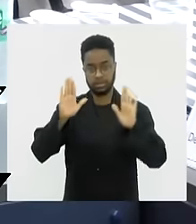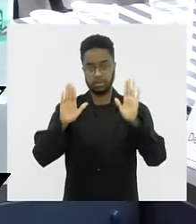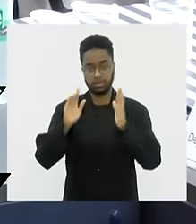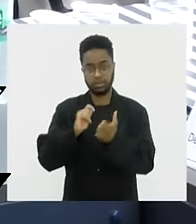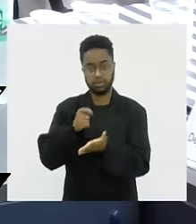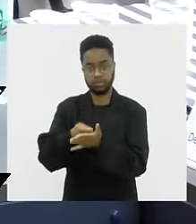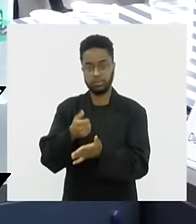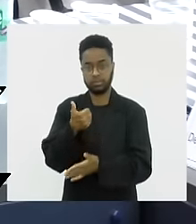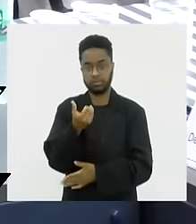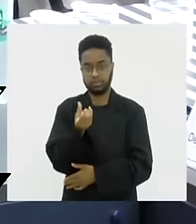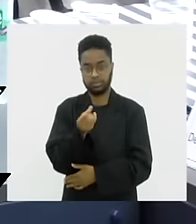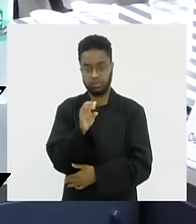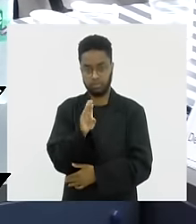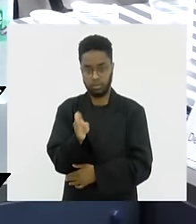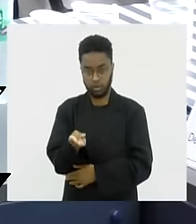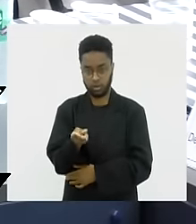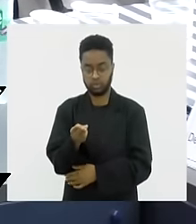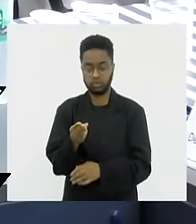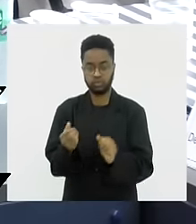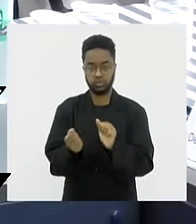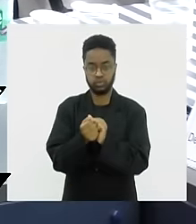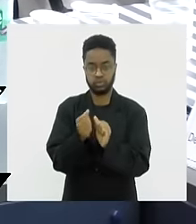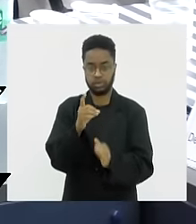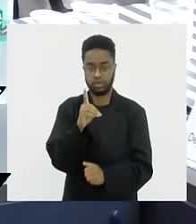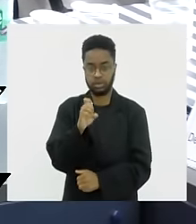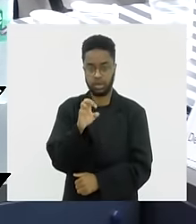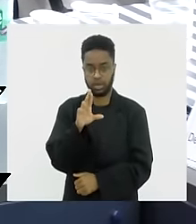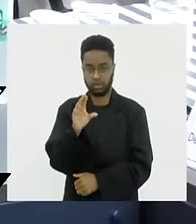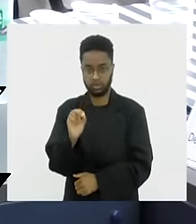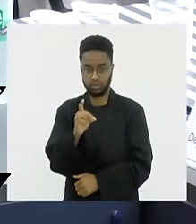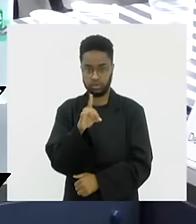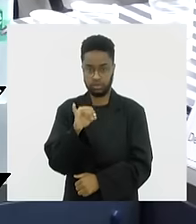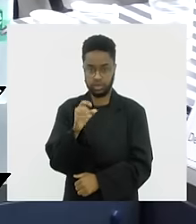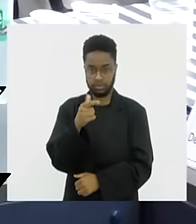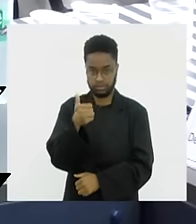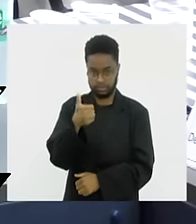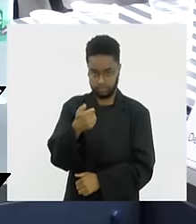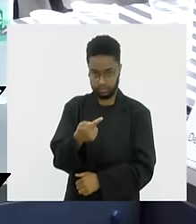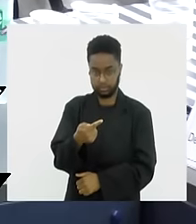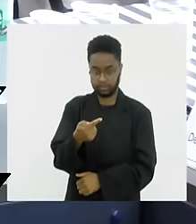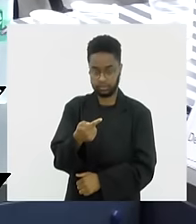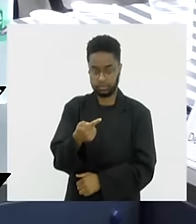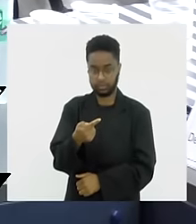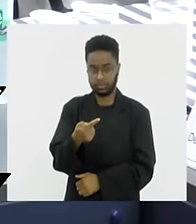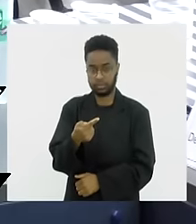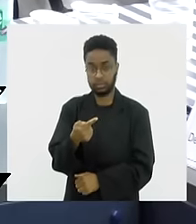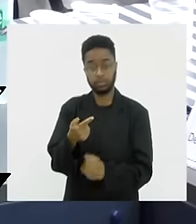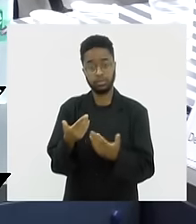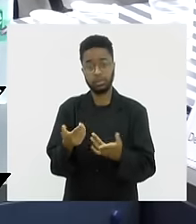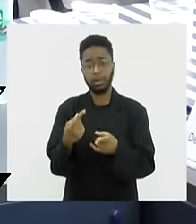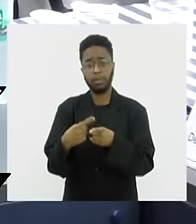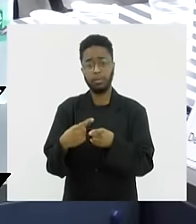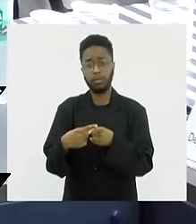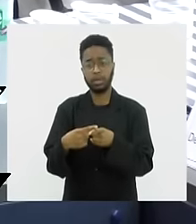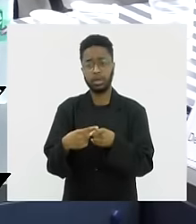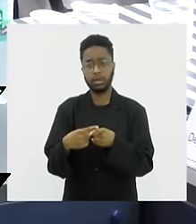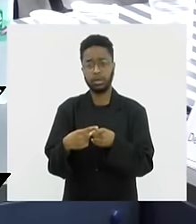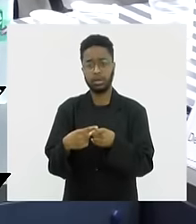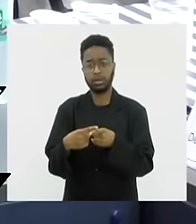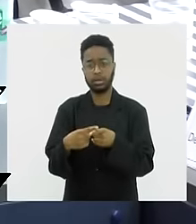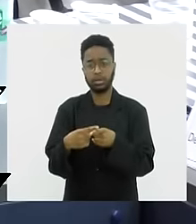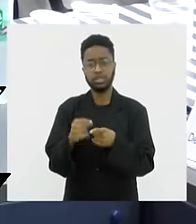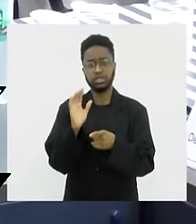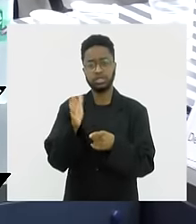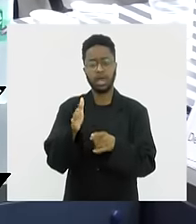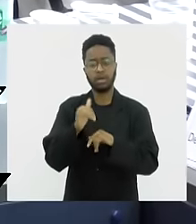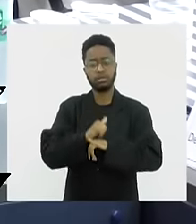R$16 milhões junto ao Detran no dia 17, por que o vencedor já havia sido declarado